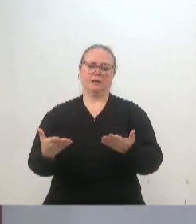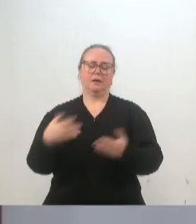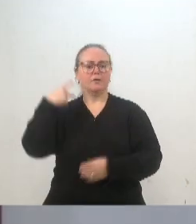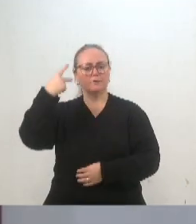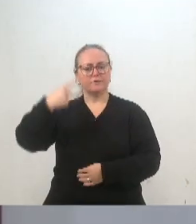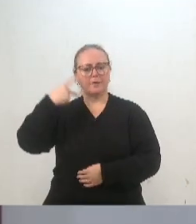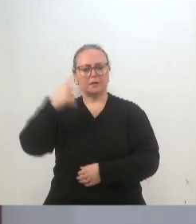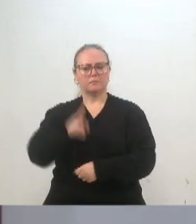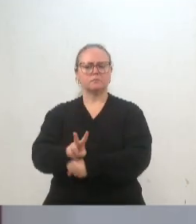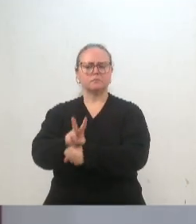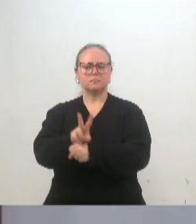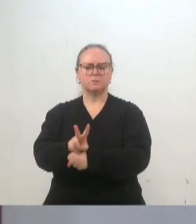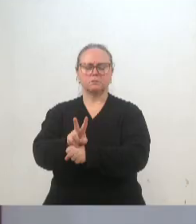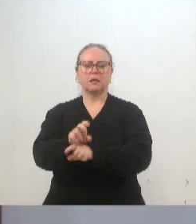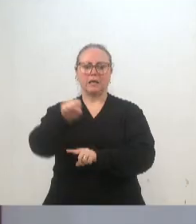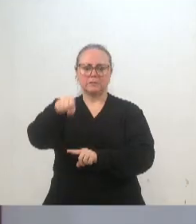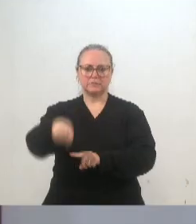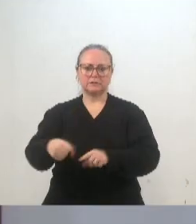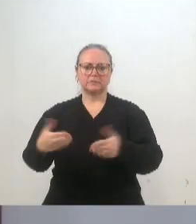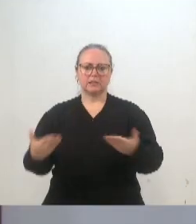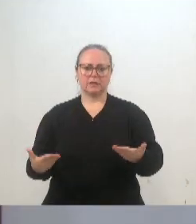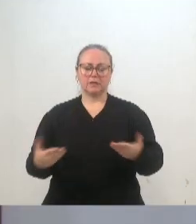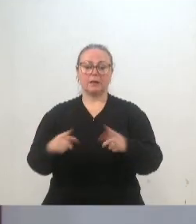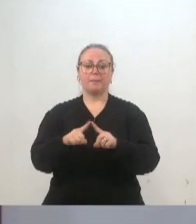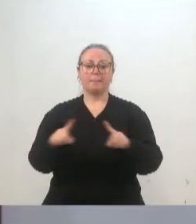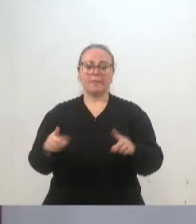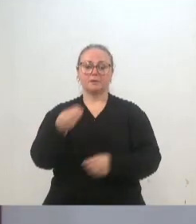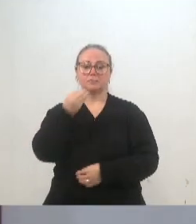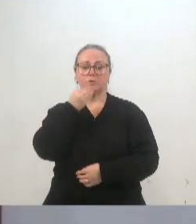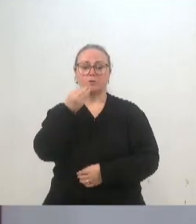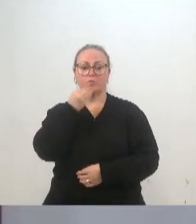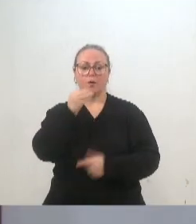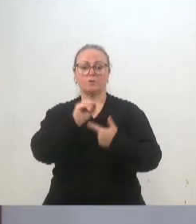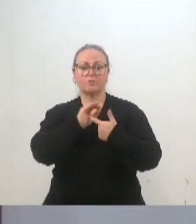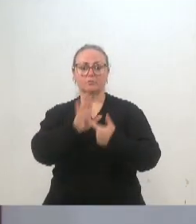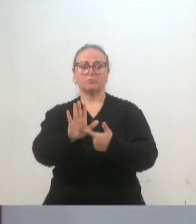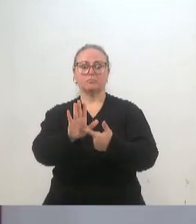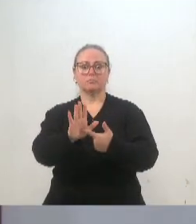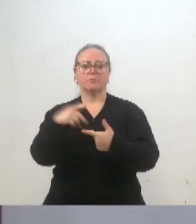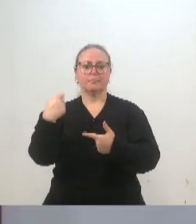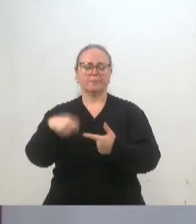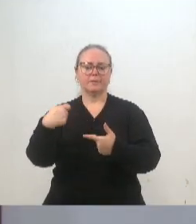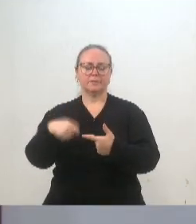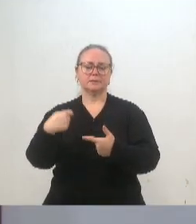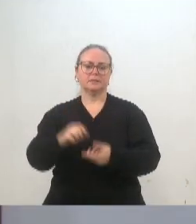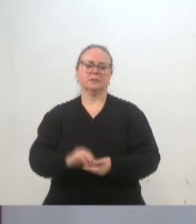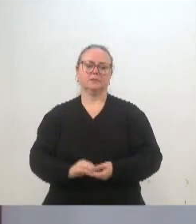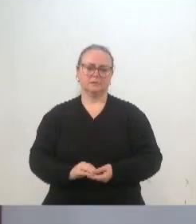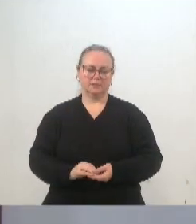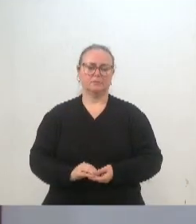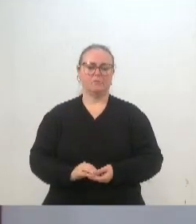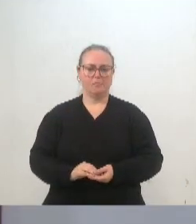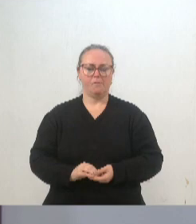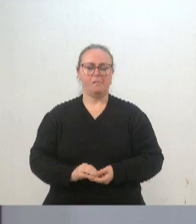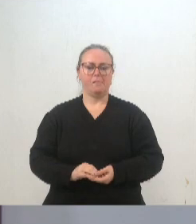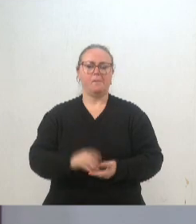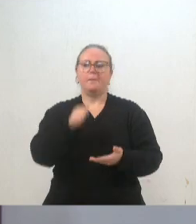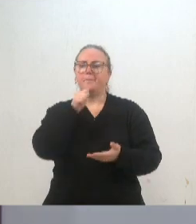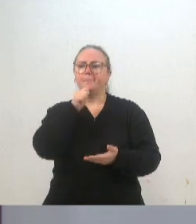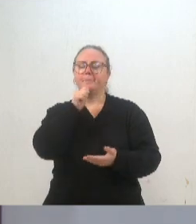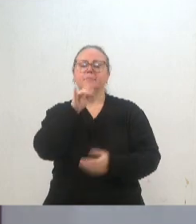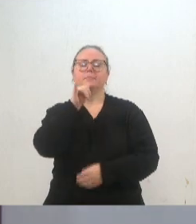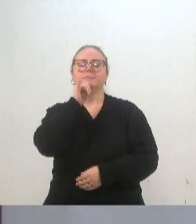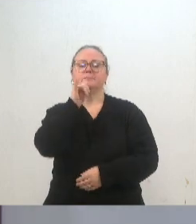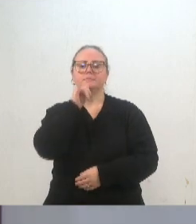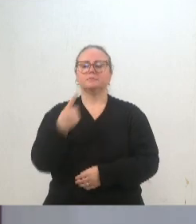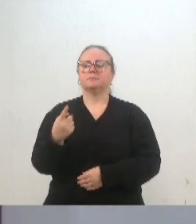dever de fiscalizar, mas a gente tem que às vezes deixar o óbvio claro para todo mundo, para que isso não aconteça e que se passe 15 anos e um